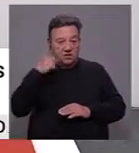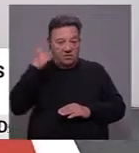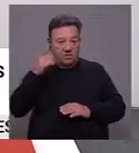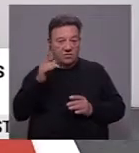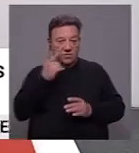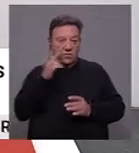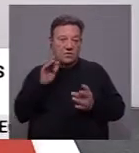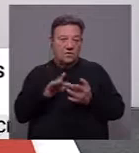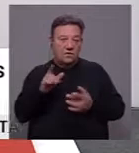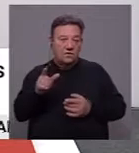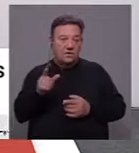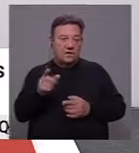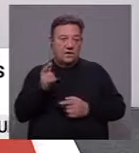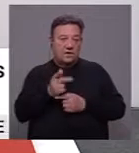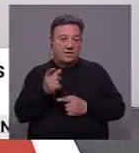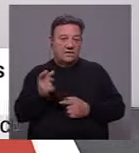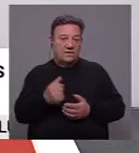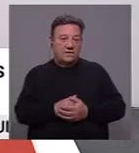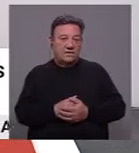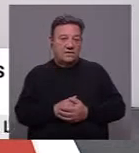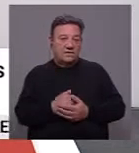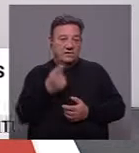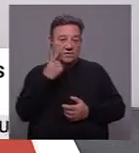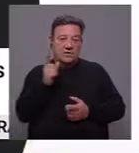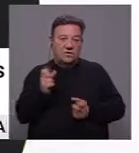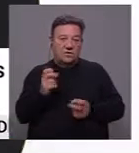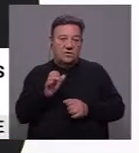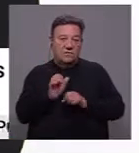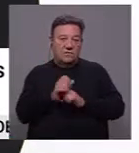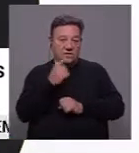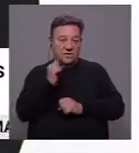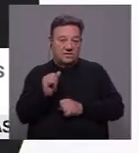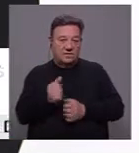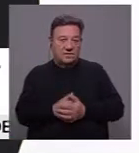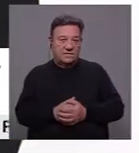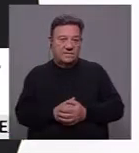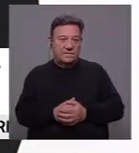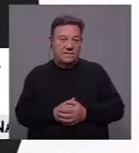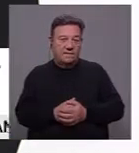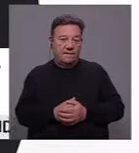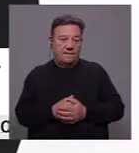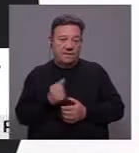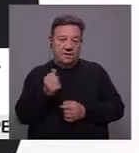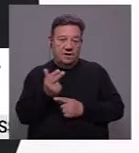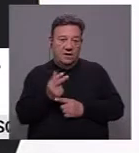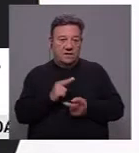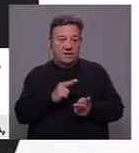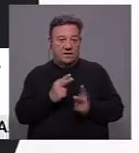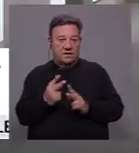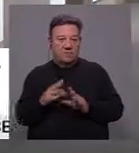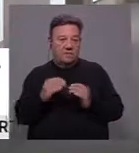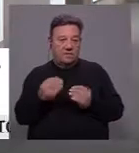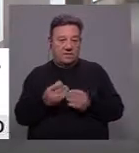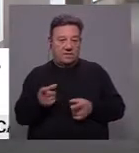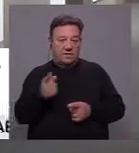contacta com artistas conhecidos com a nova escultura inglesa e a sua arte transforma-se completamente.